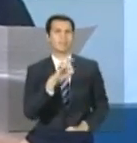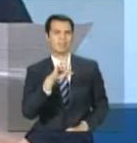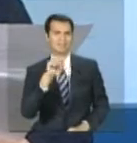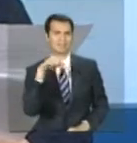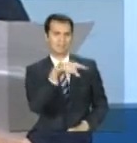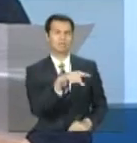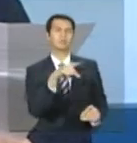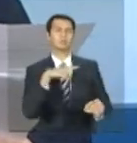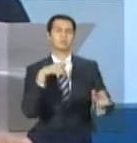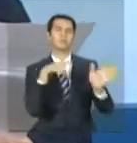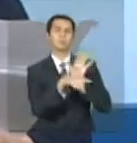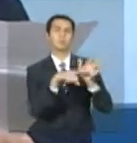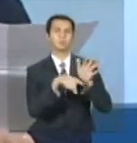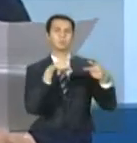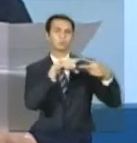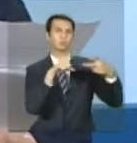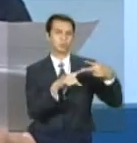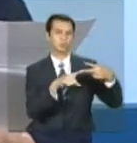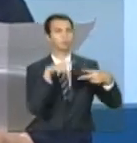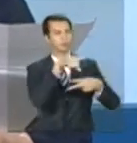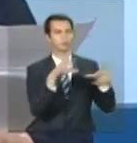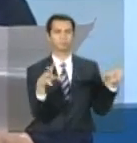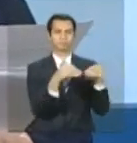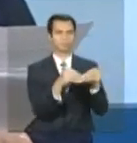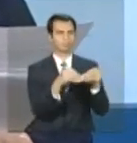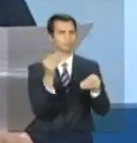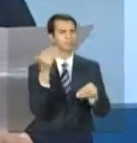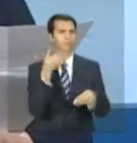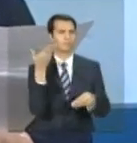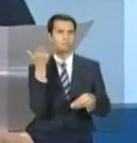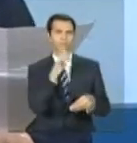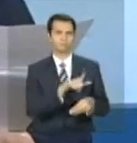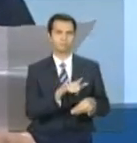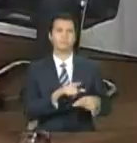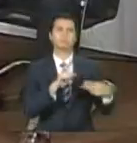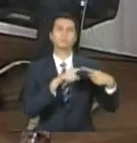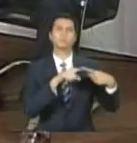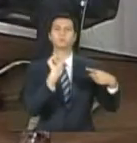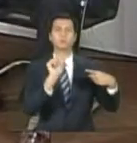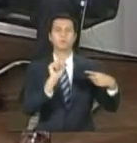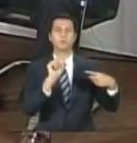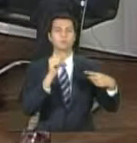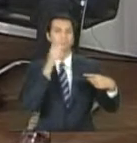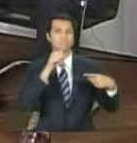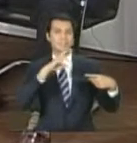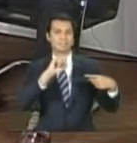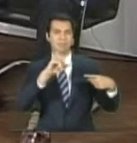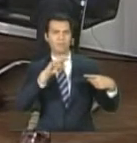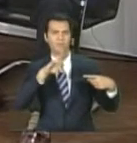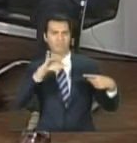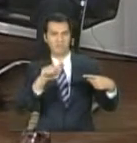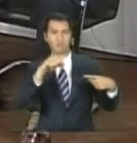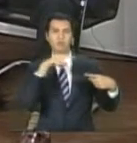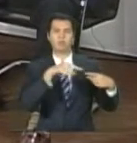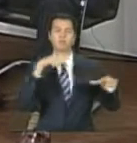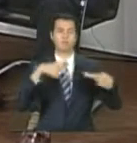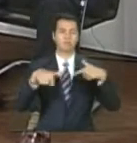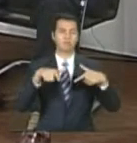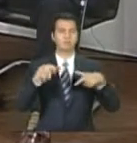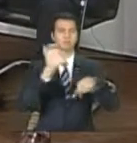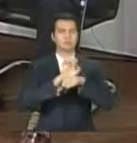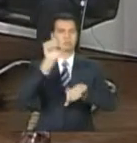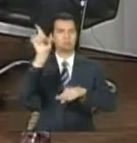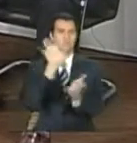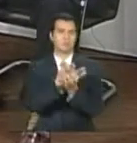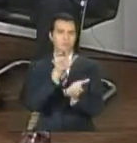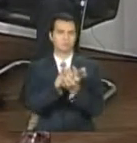vez, okay. E aí eu acho que já facilita a sua resposta. A primeira vem da Silva Nelly Santos, que é de Lagoa de Itainga, em Pernambuco.